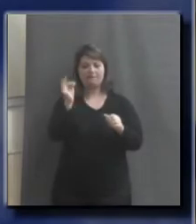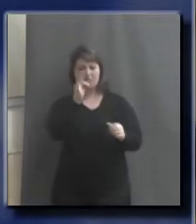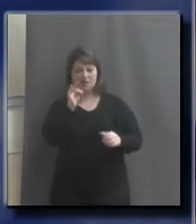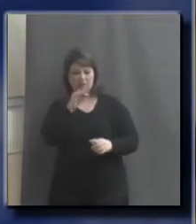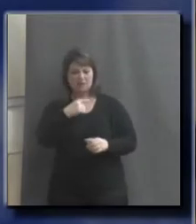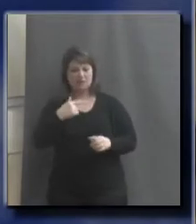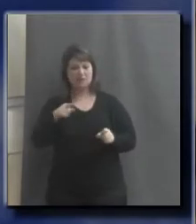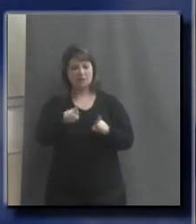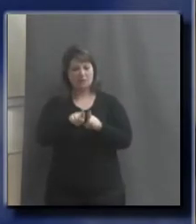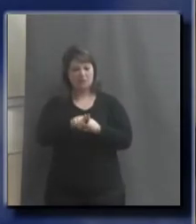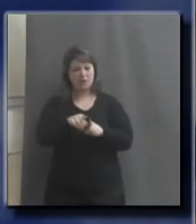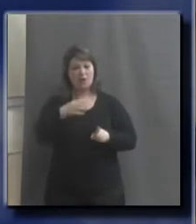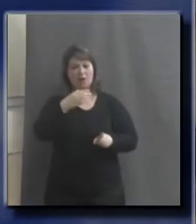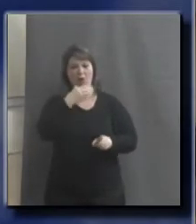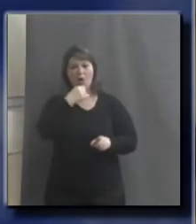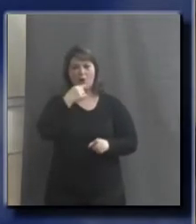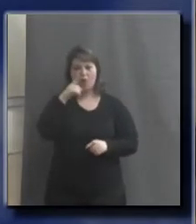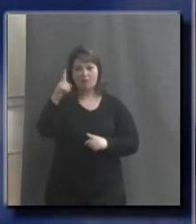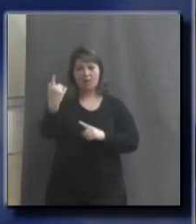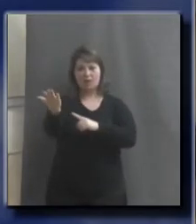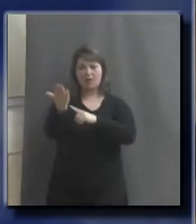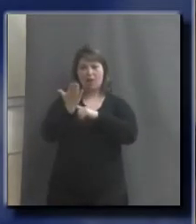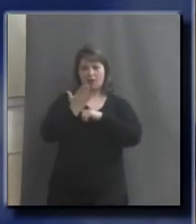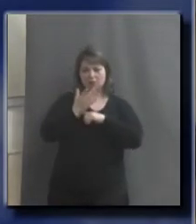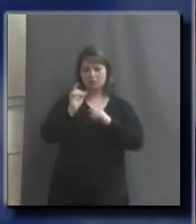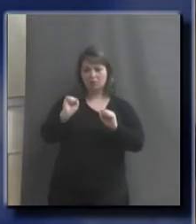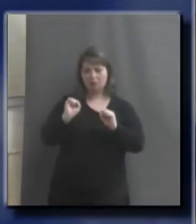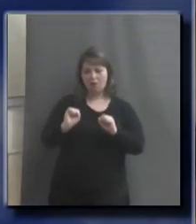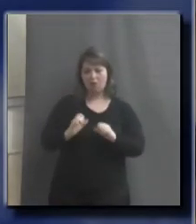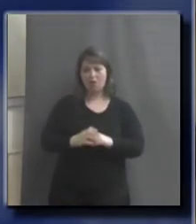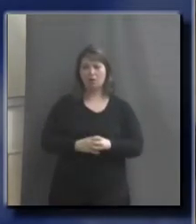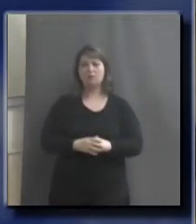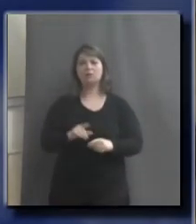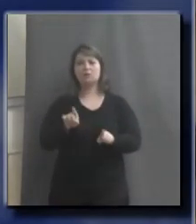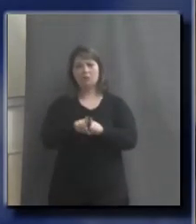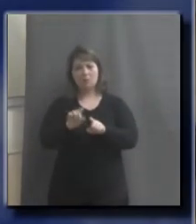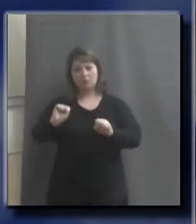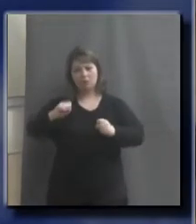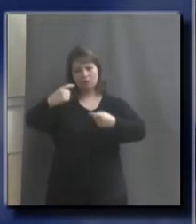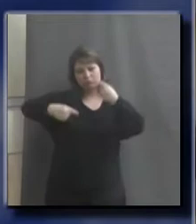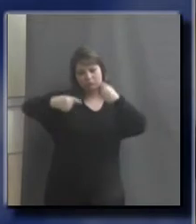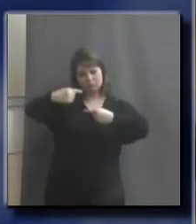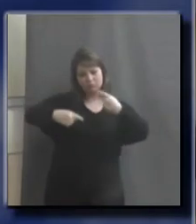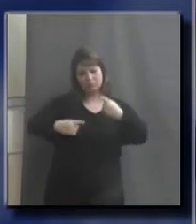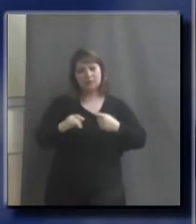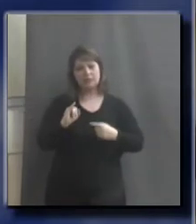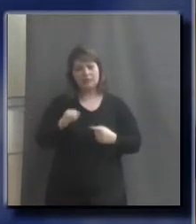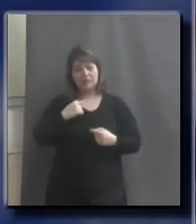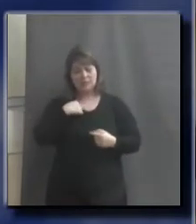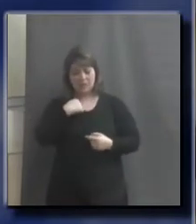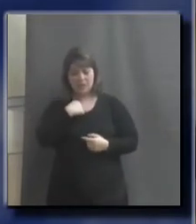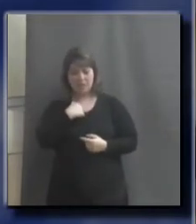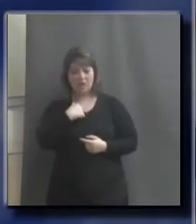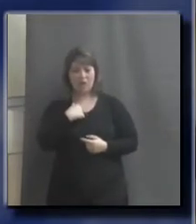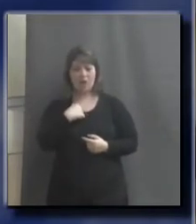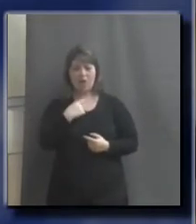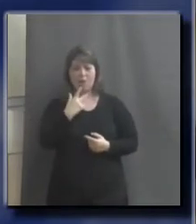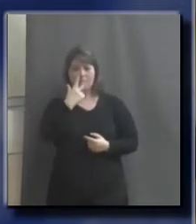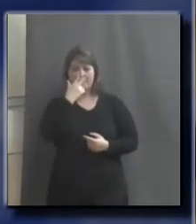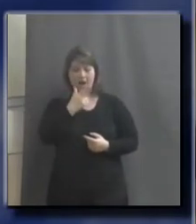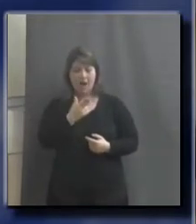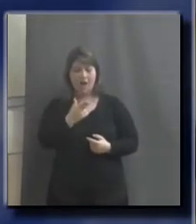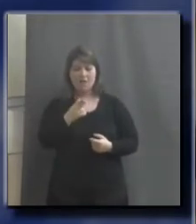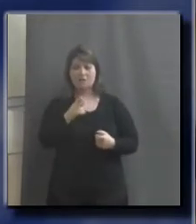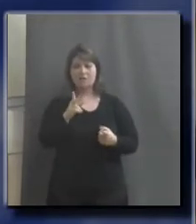um assistente técnico que depois vai poder colaborar e participar aqui também das discussões, e se eu fizer alguma colocação que não é, você me